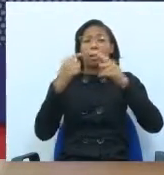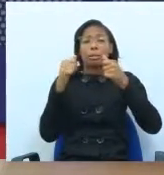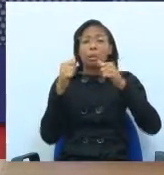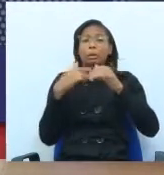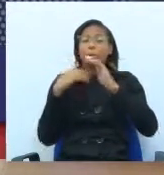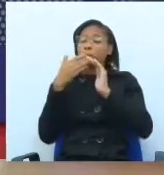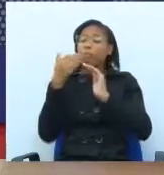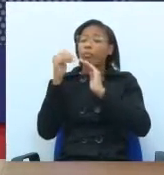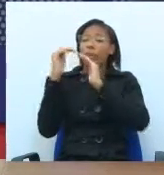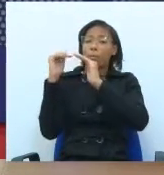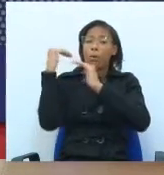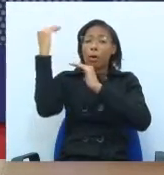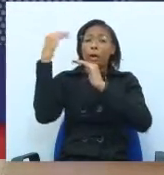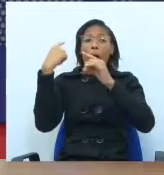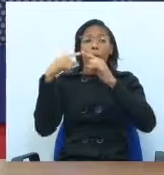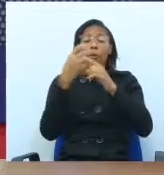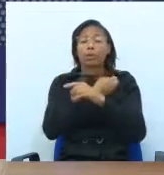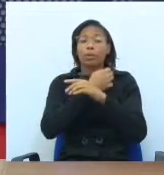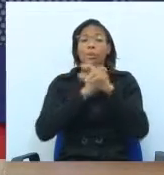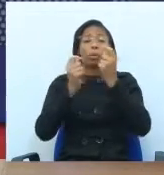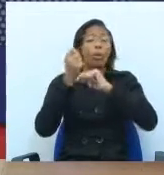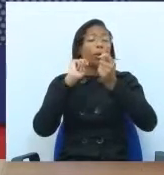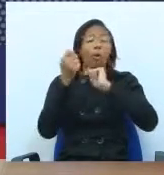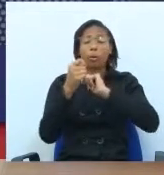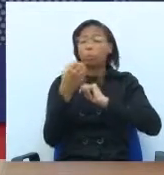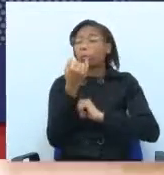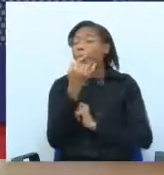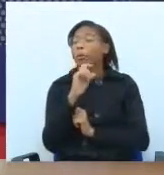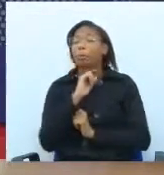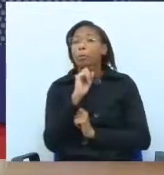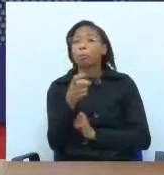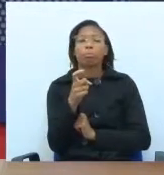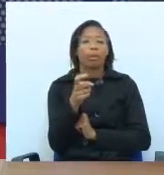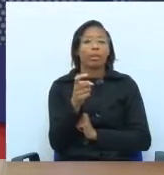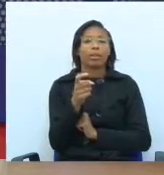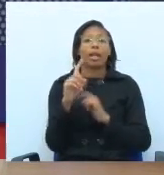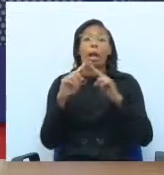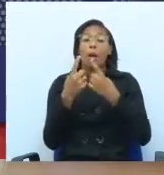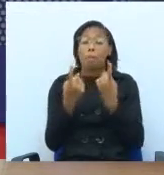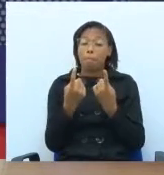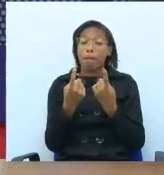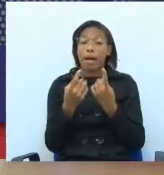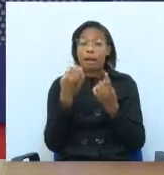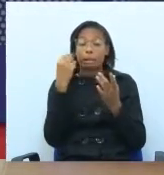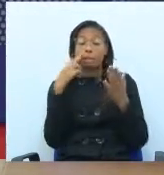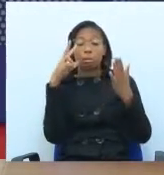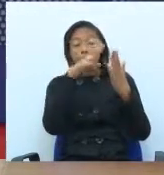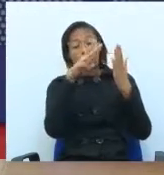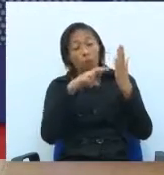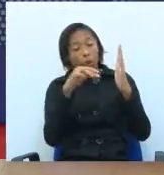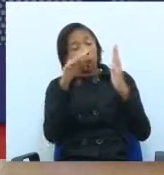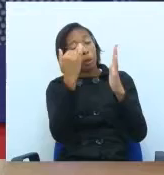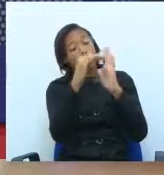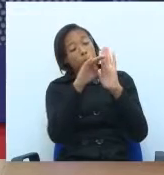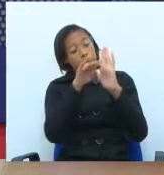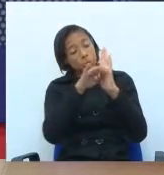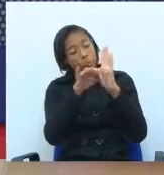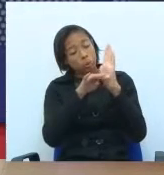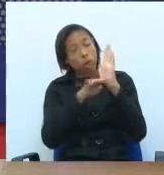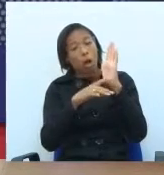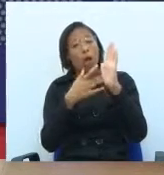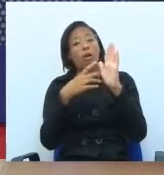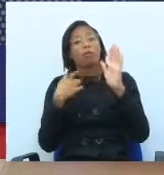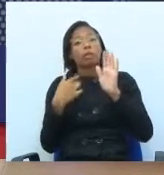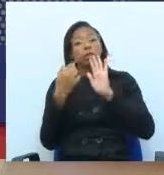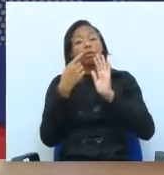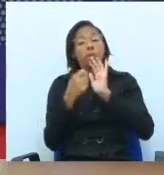números econômicos não estão bons para ninguém. Dentro desse quadro, ou seja, a questão da austeridade fiscal vai se colocar